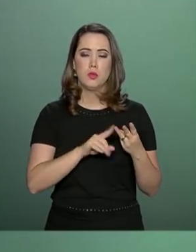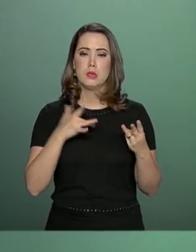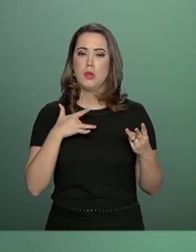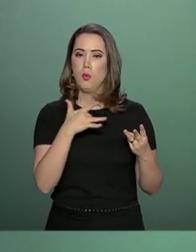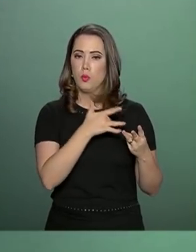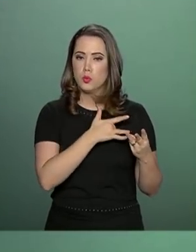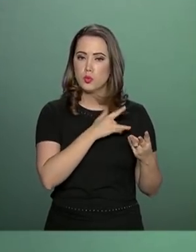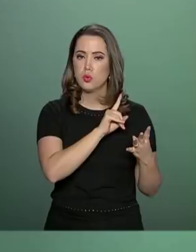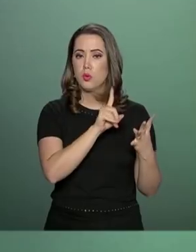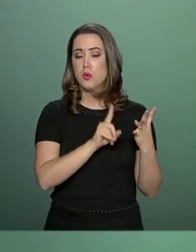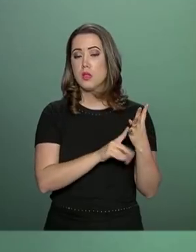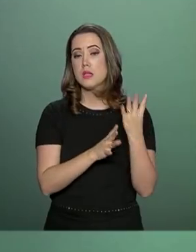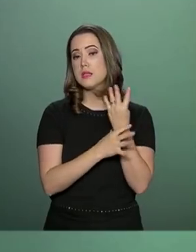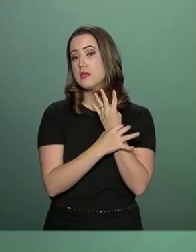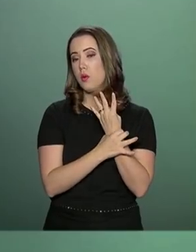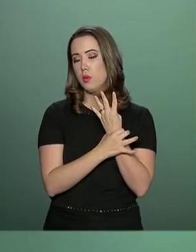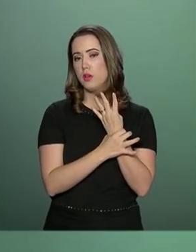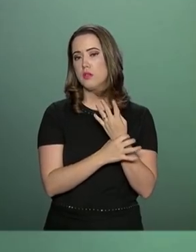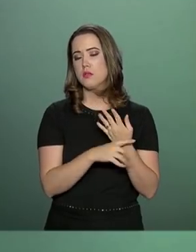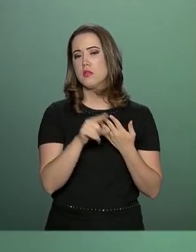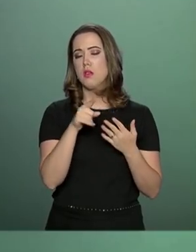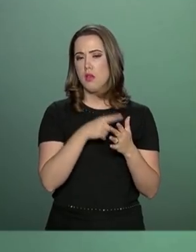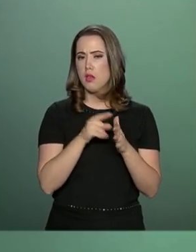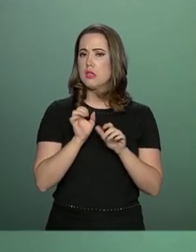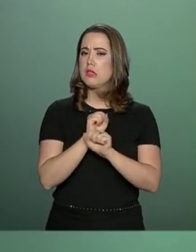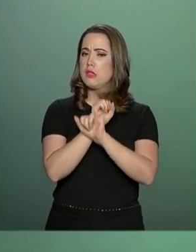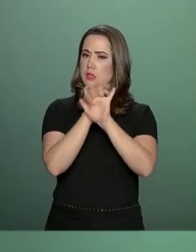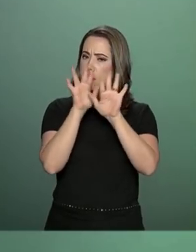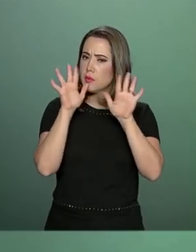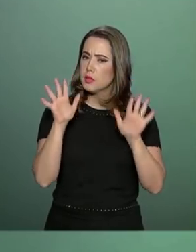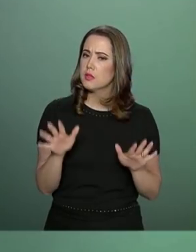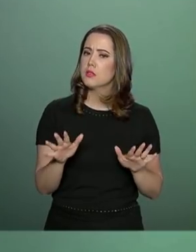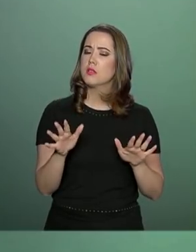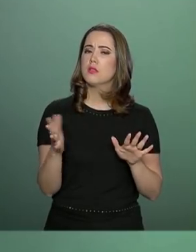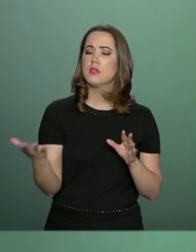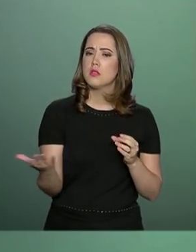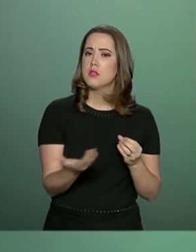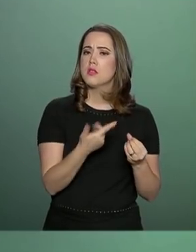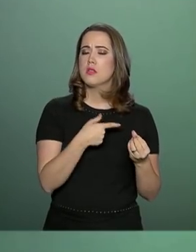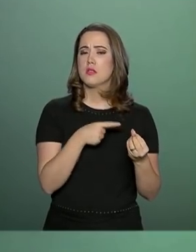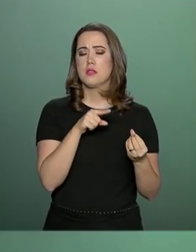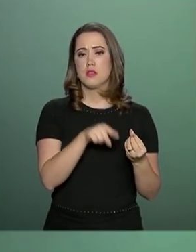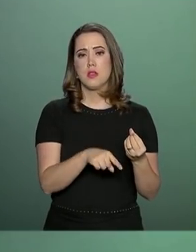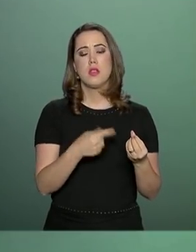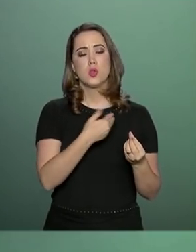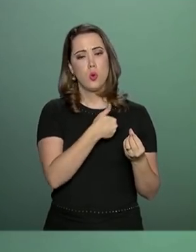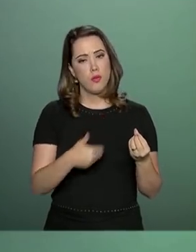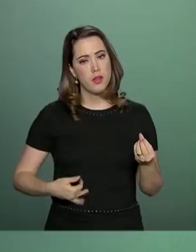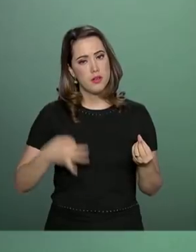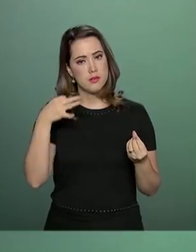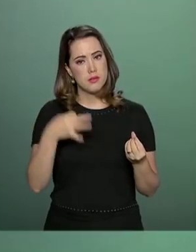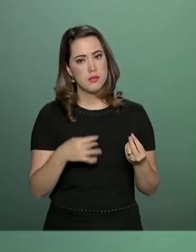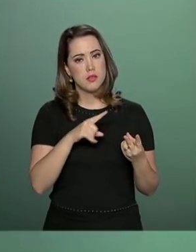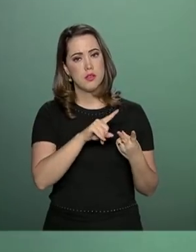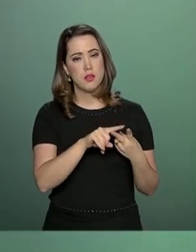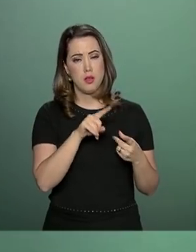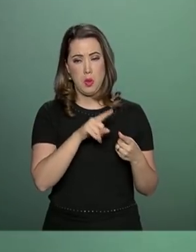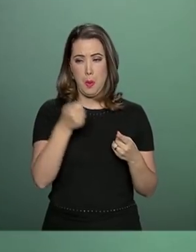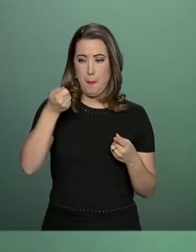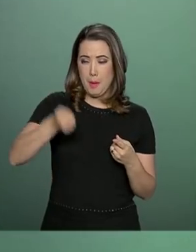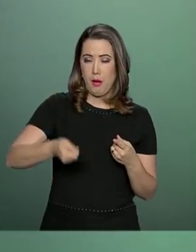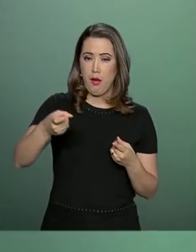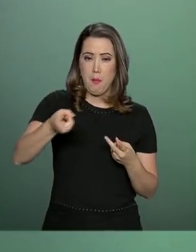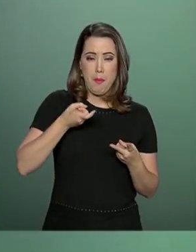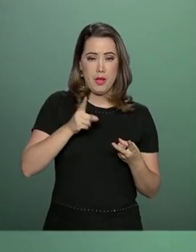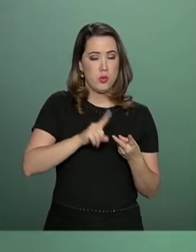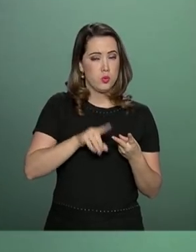saúde, segurança, transparência, governança, tributação, meio